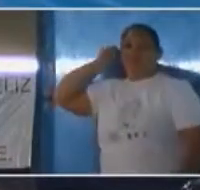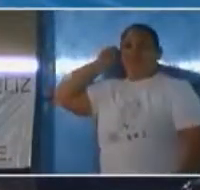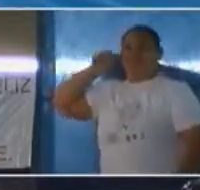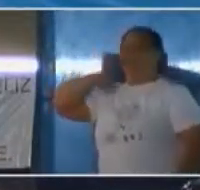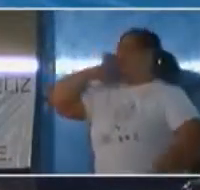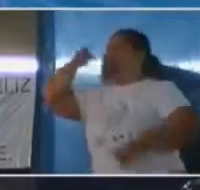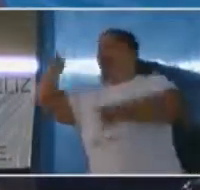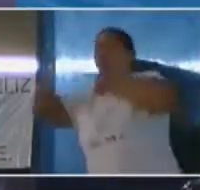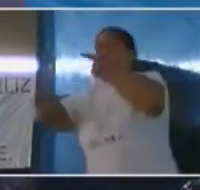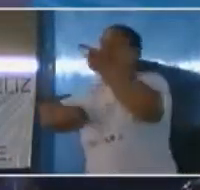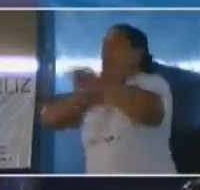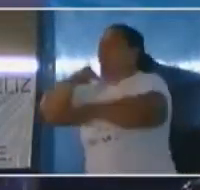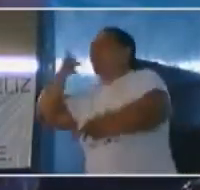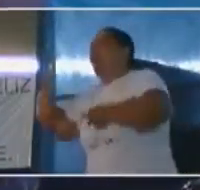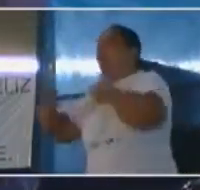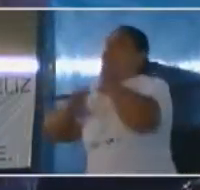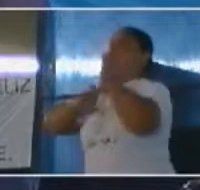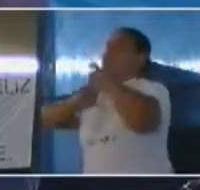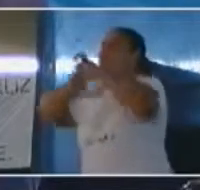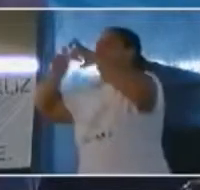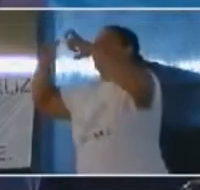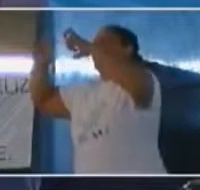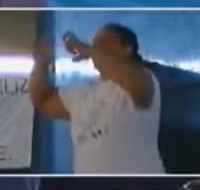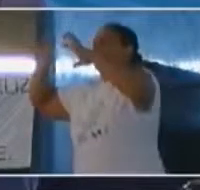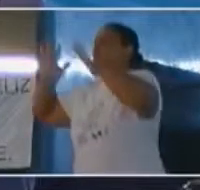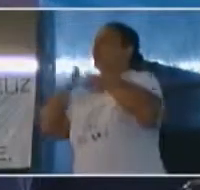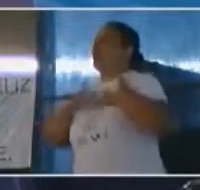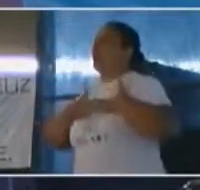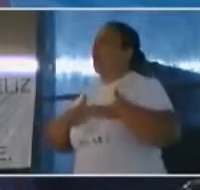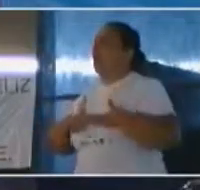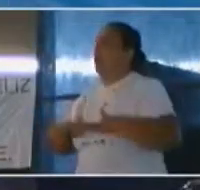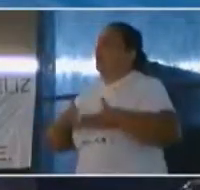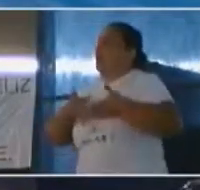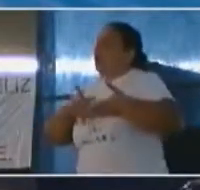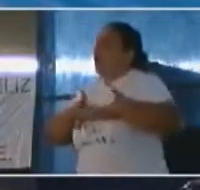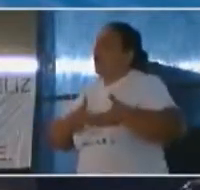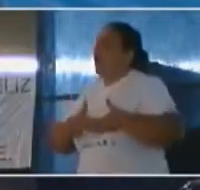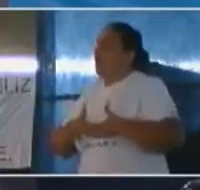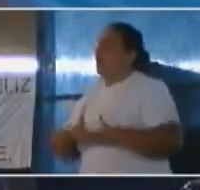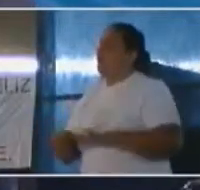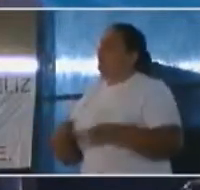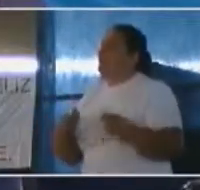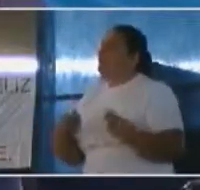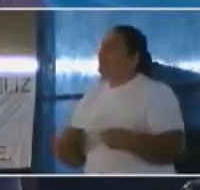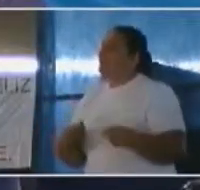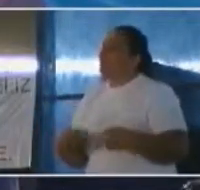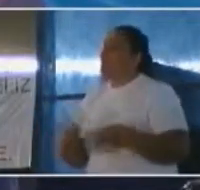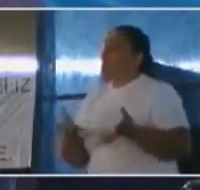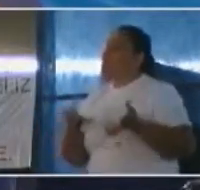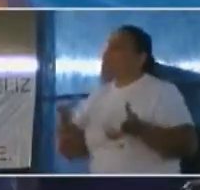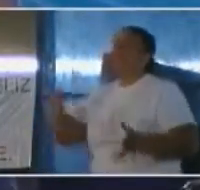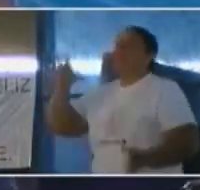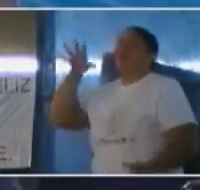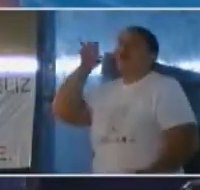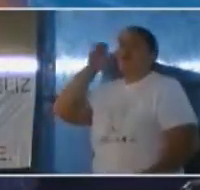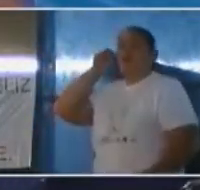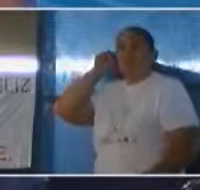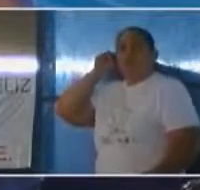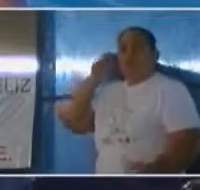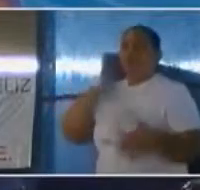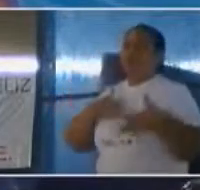desse ouvir. Falta um pouco desse ouvir. Gente, há 25 anos atrás,